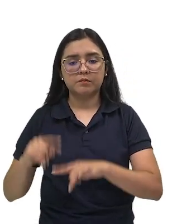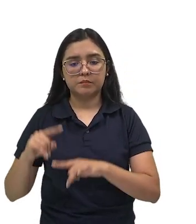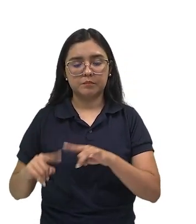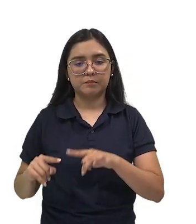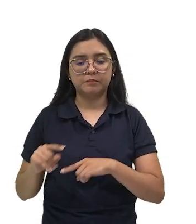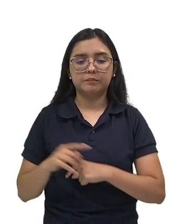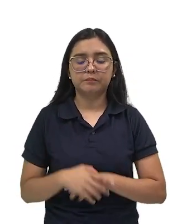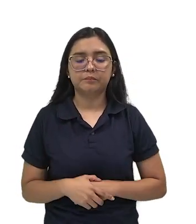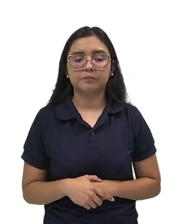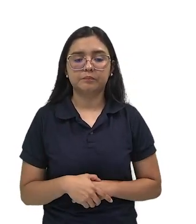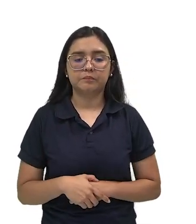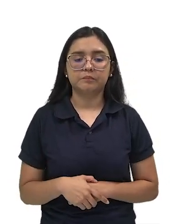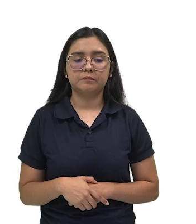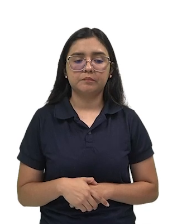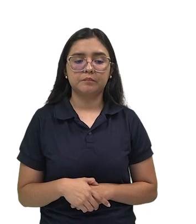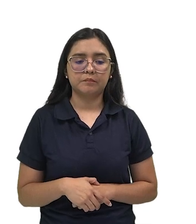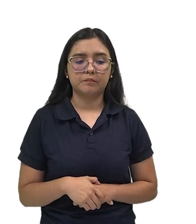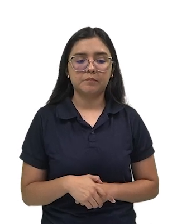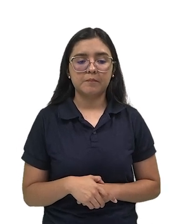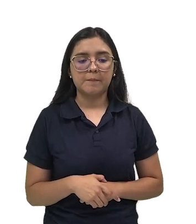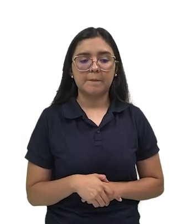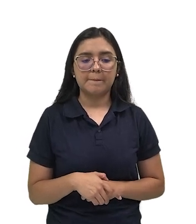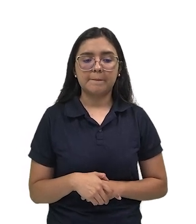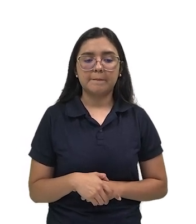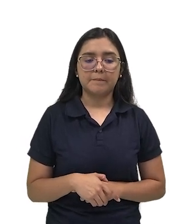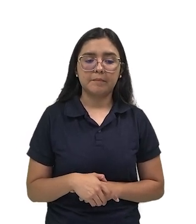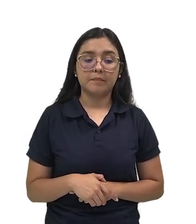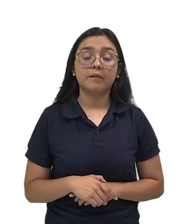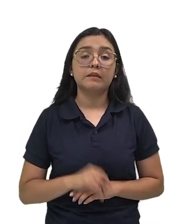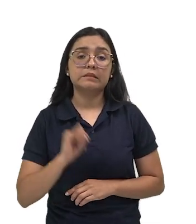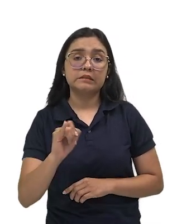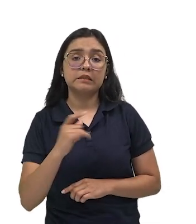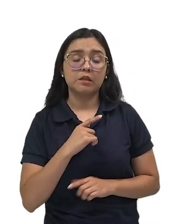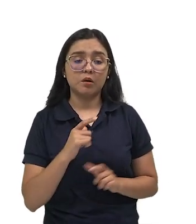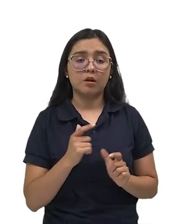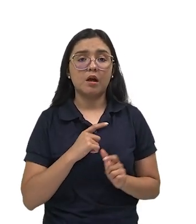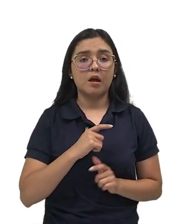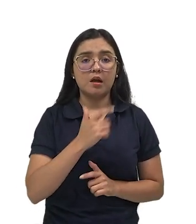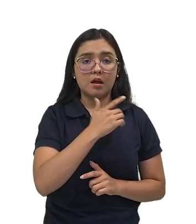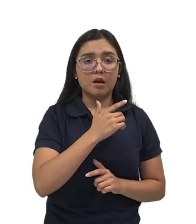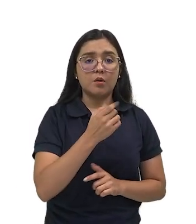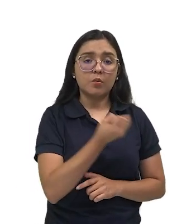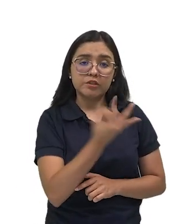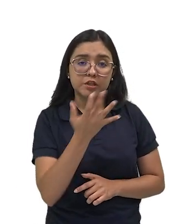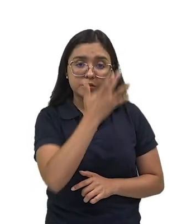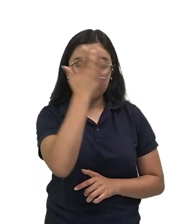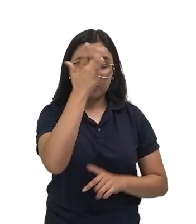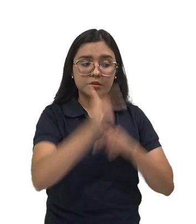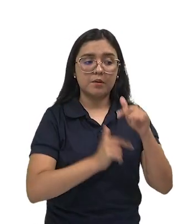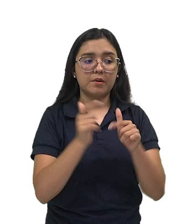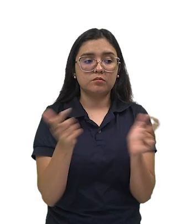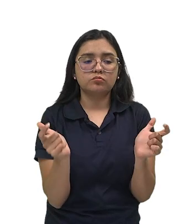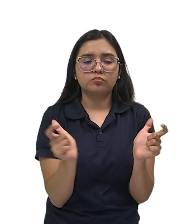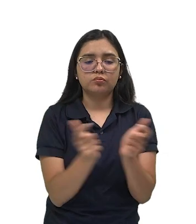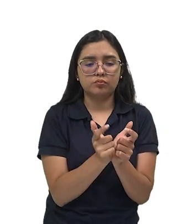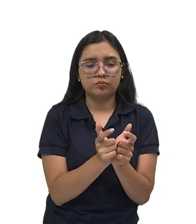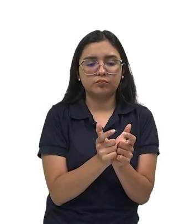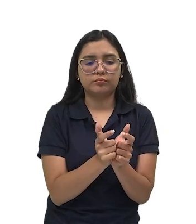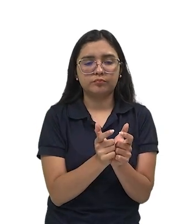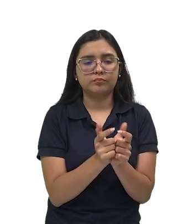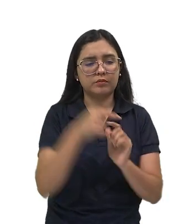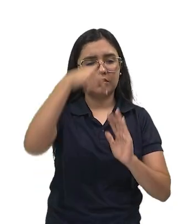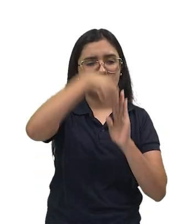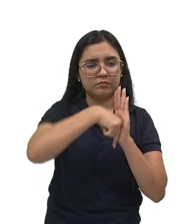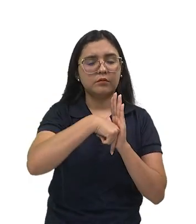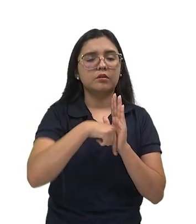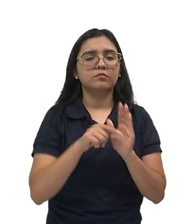isso numa linha de produção, olha. Eu vou diminuir, olha, com a setinha para baixo, é uma indicação de diminuição.